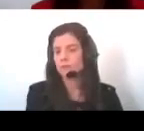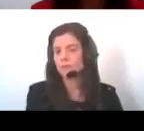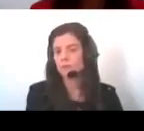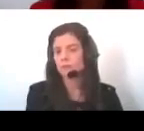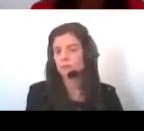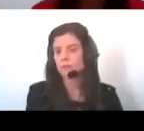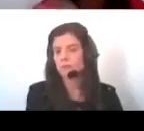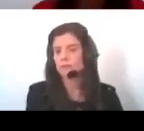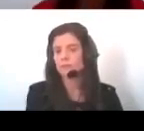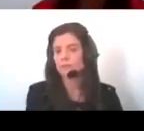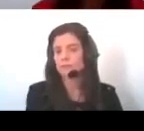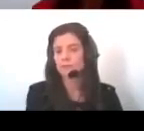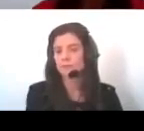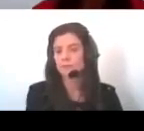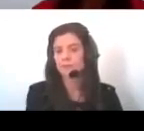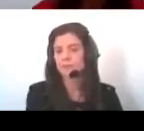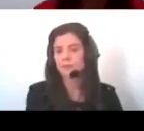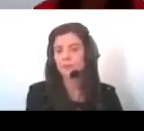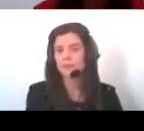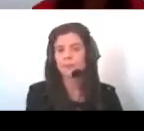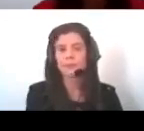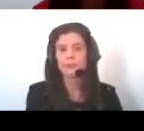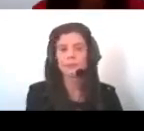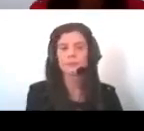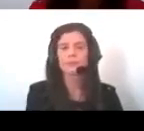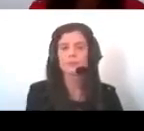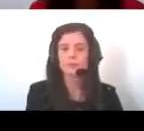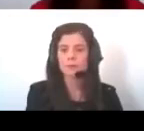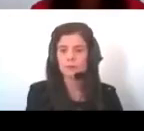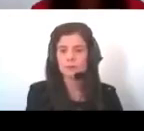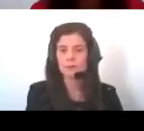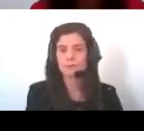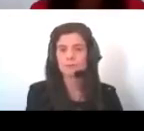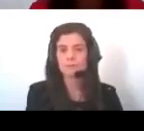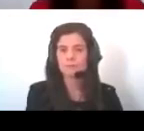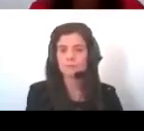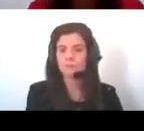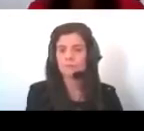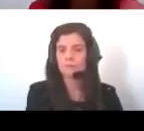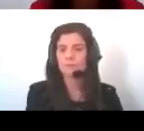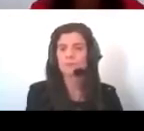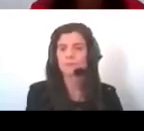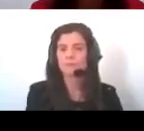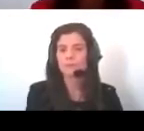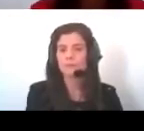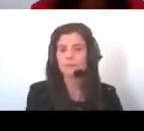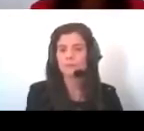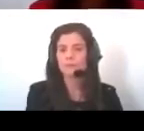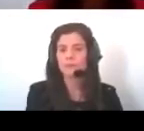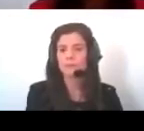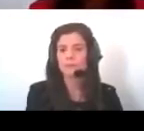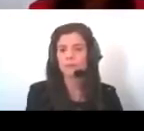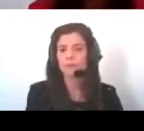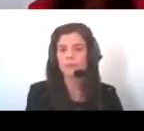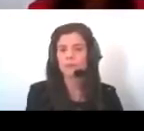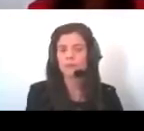direta, né? Então, o chefe, o dono, enfim, alguém lá não gostou do seu trabalho, ele faz a demissão direta, não há